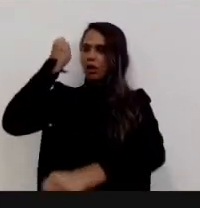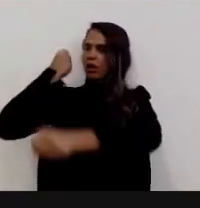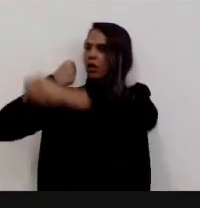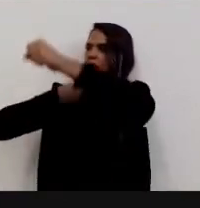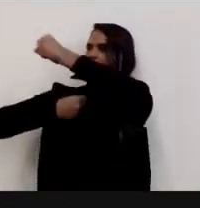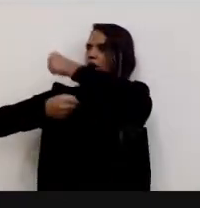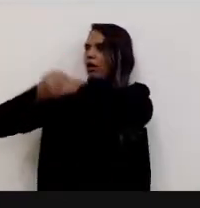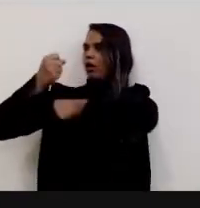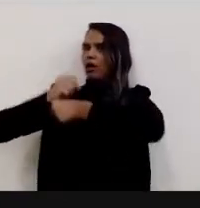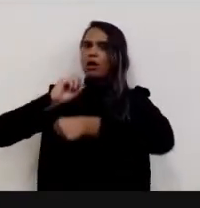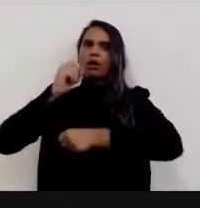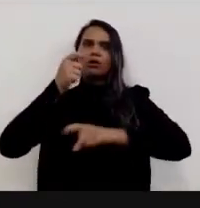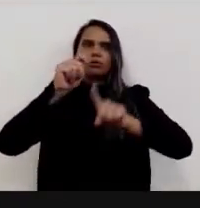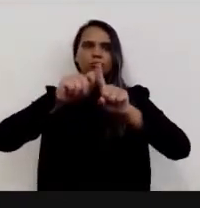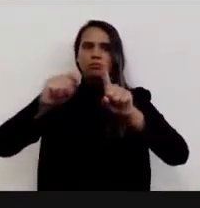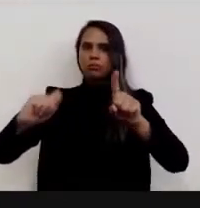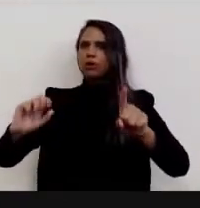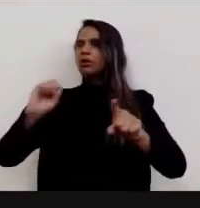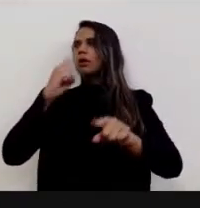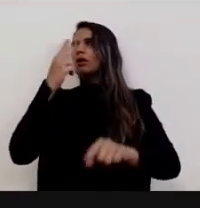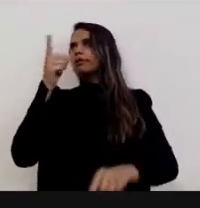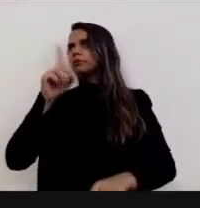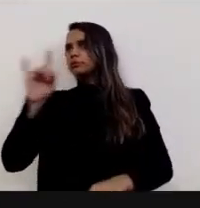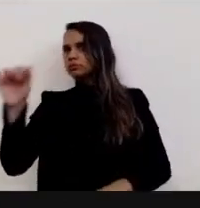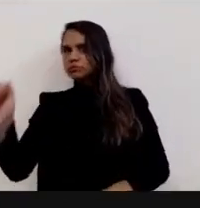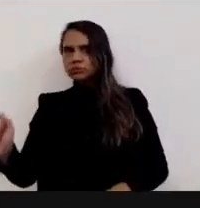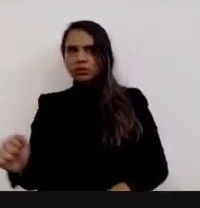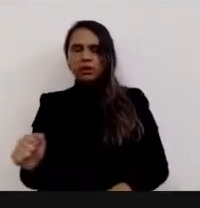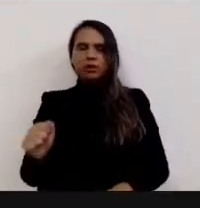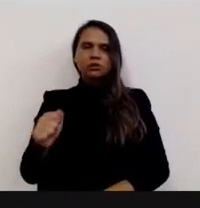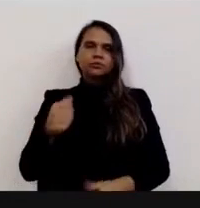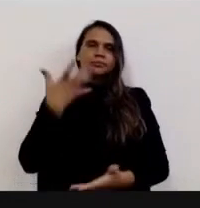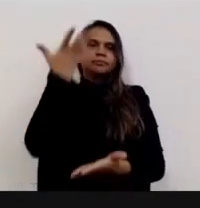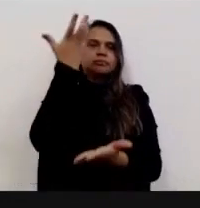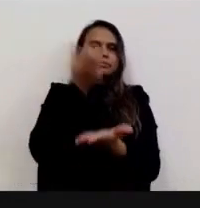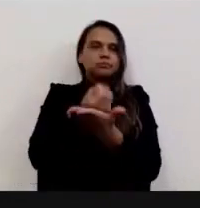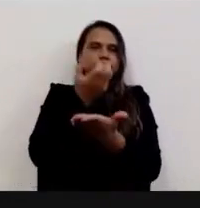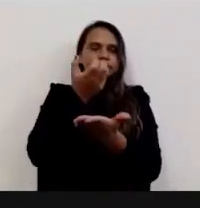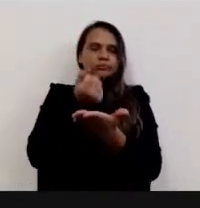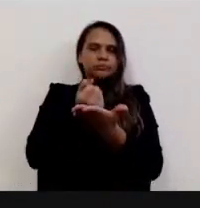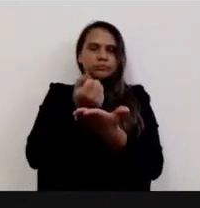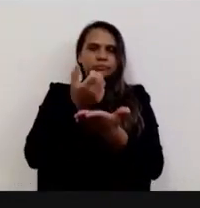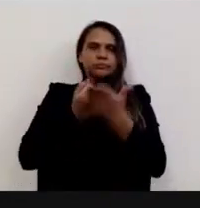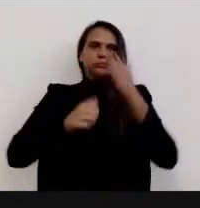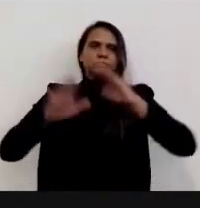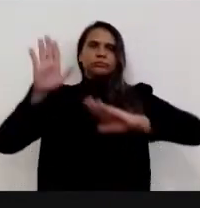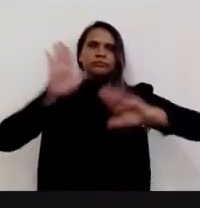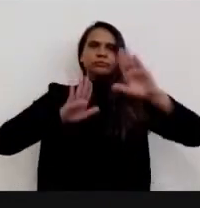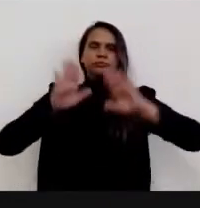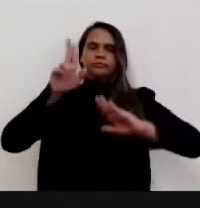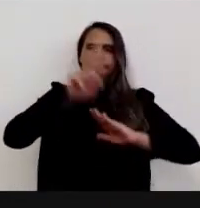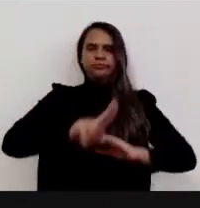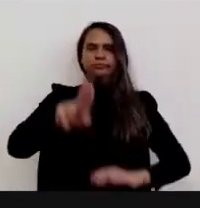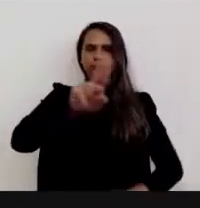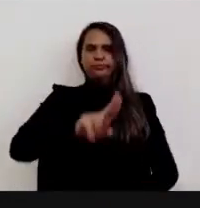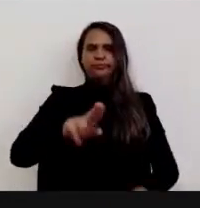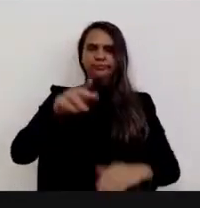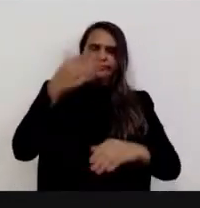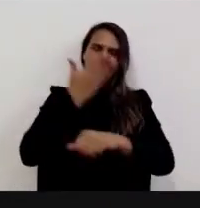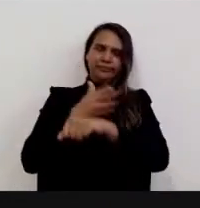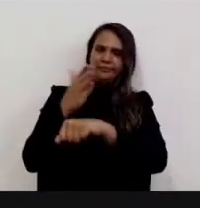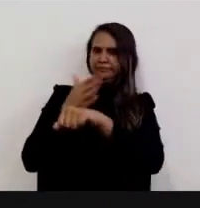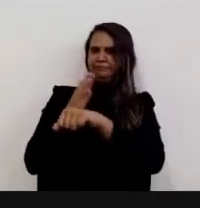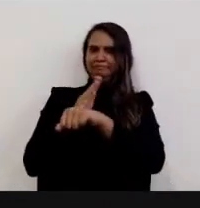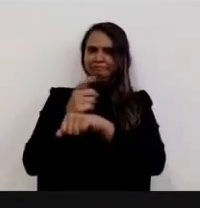mês a mês, ou voltar dia a dia, para eu poder recuperar as licitações que iam ser utilizadas no treinamento